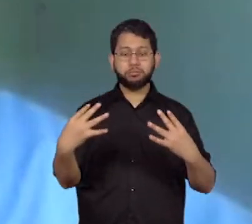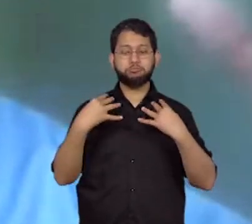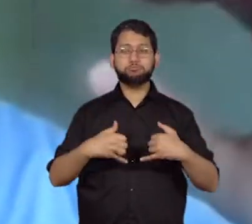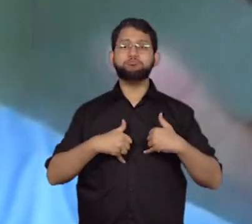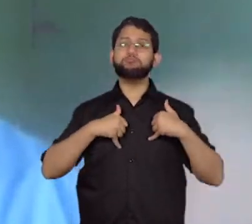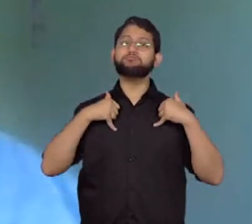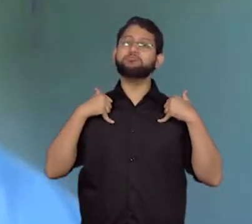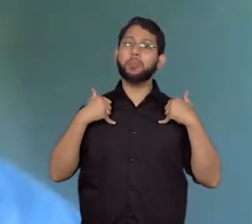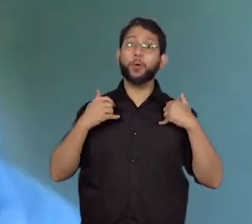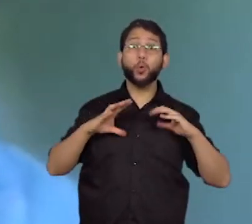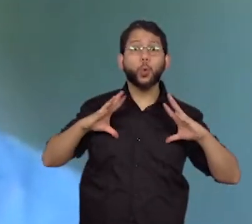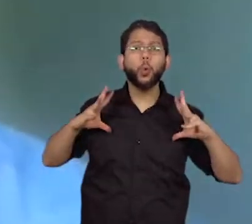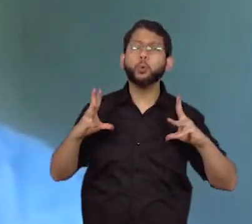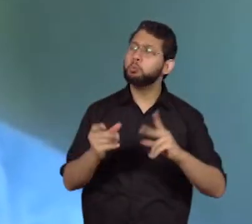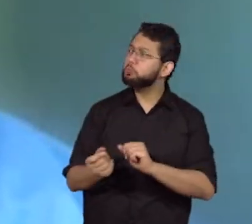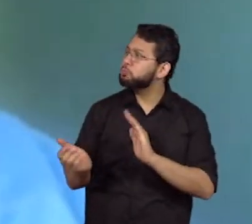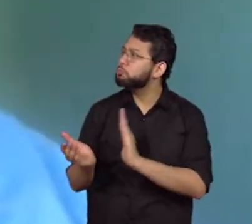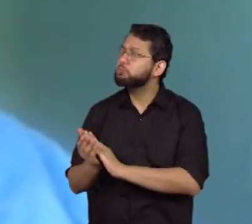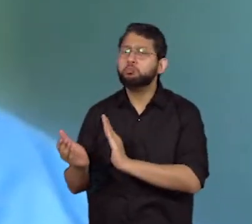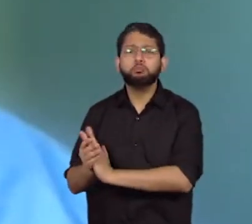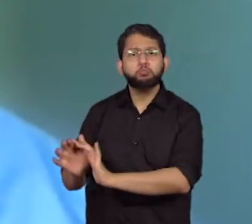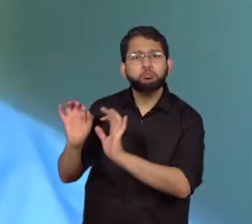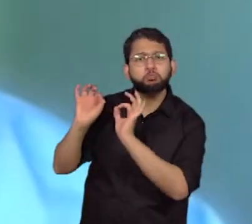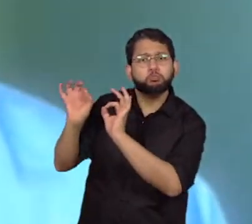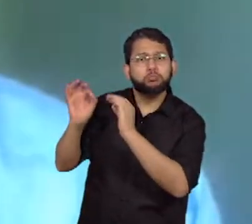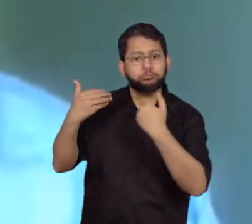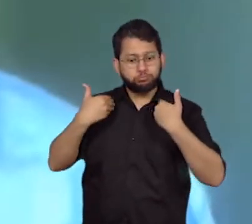ele é tratado como um cara especial.